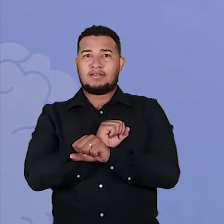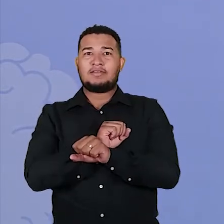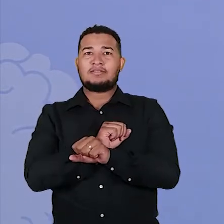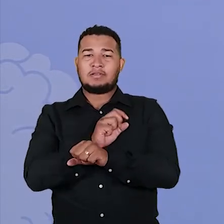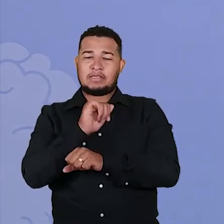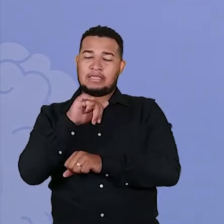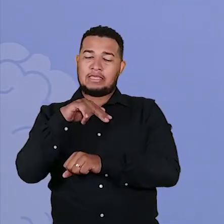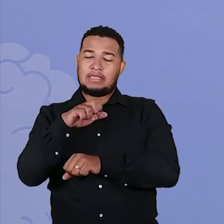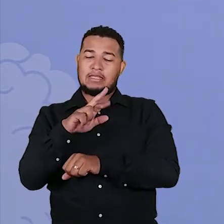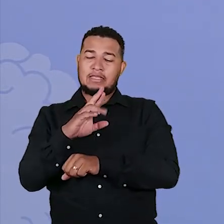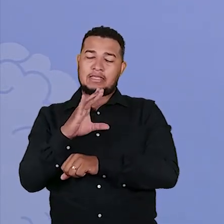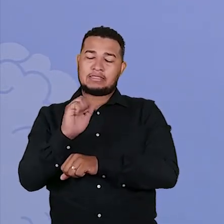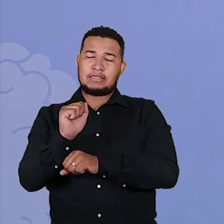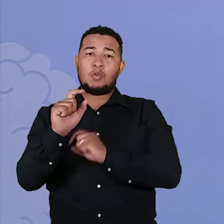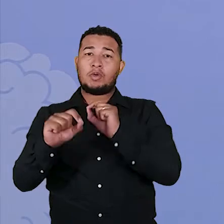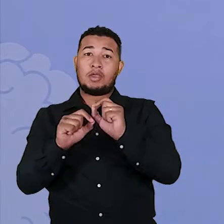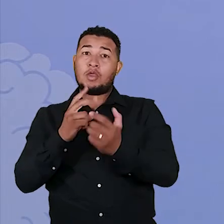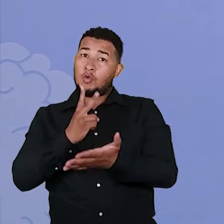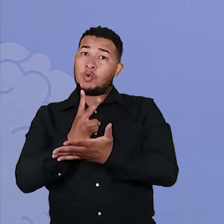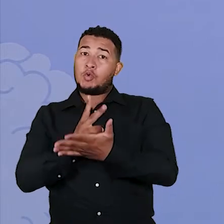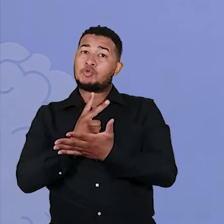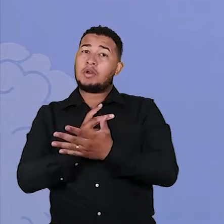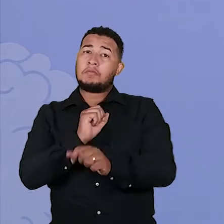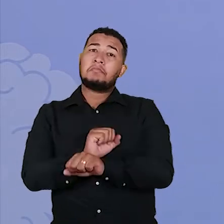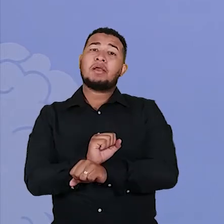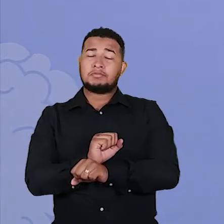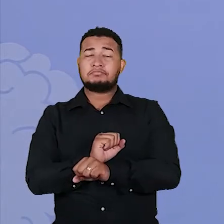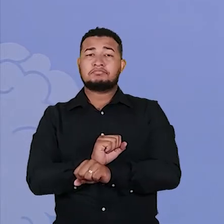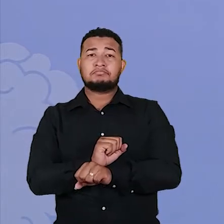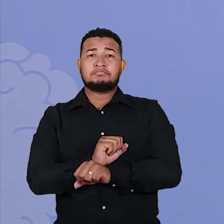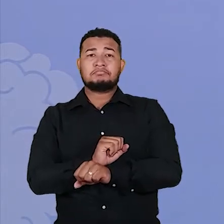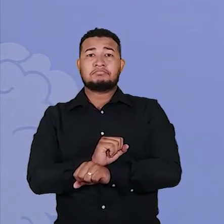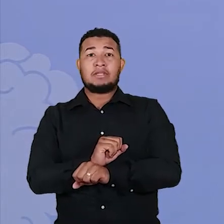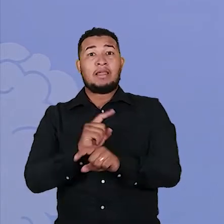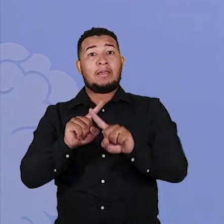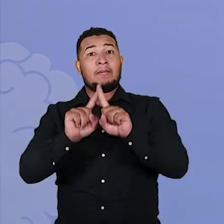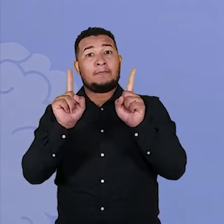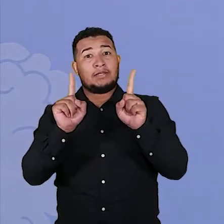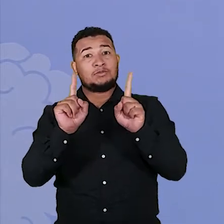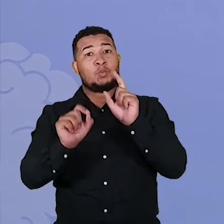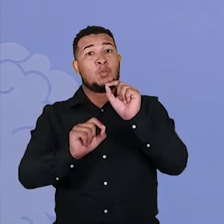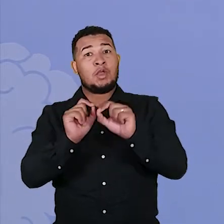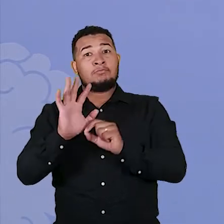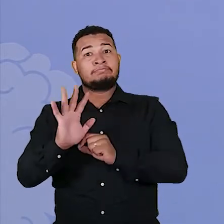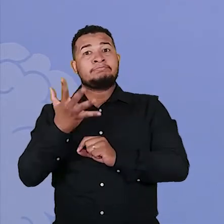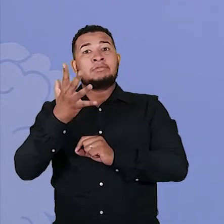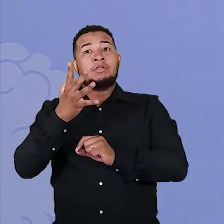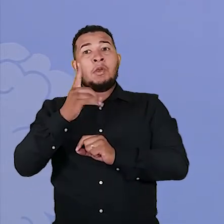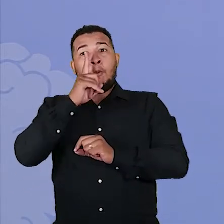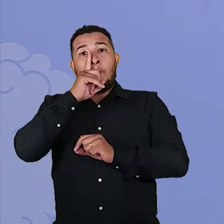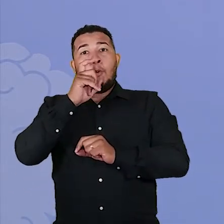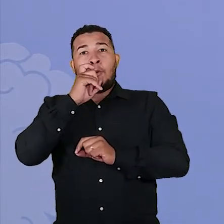a inércia, a tendência da inércia era continuar ali no repouso. Porém,